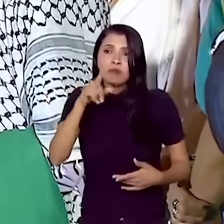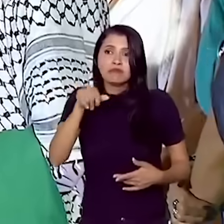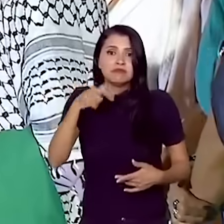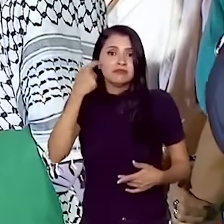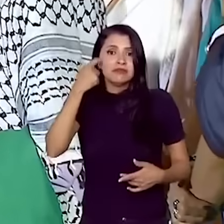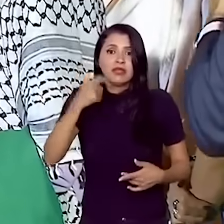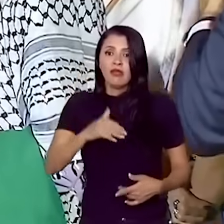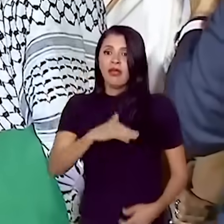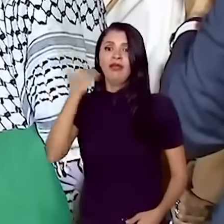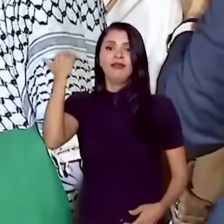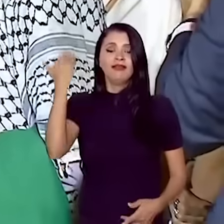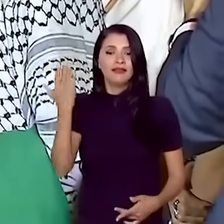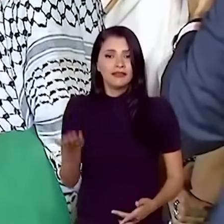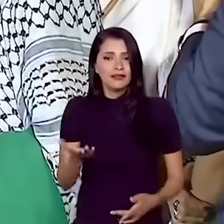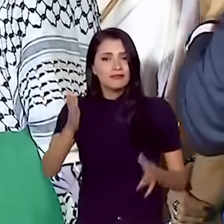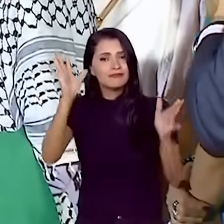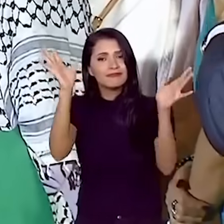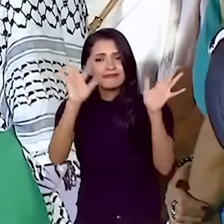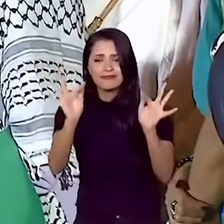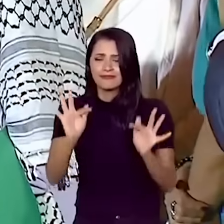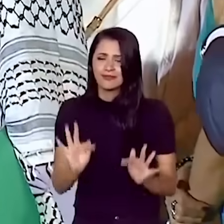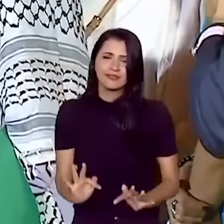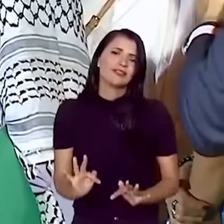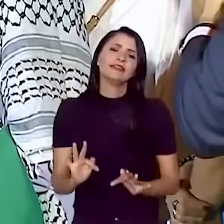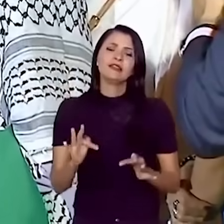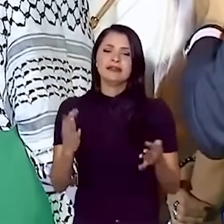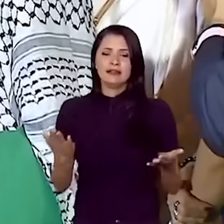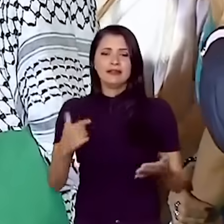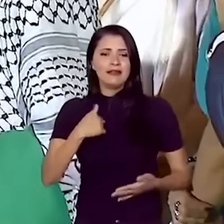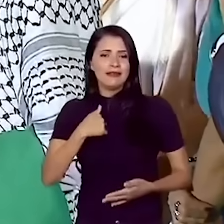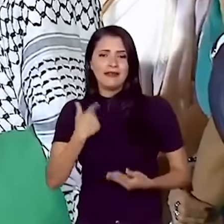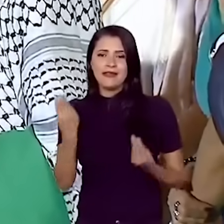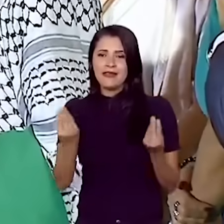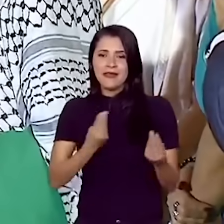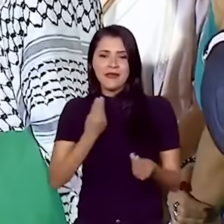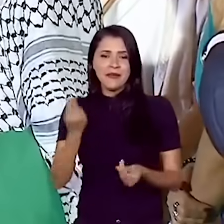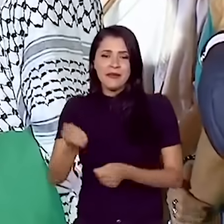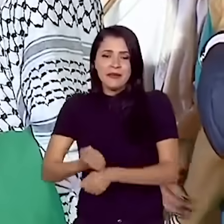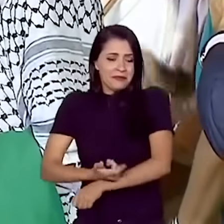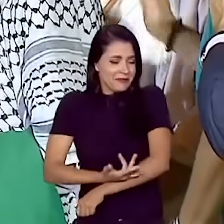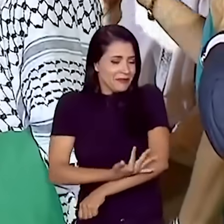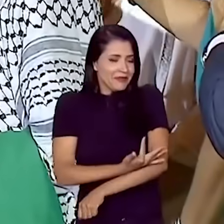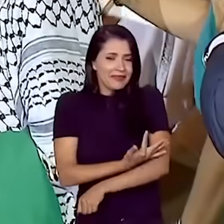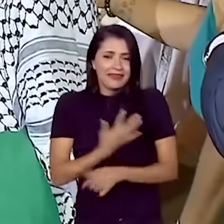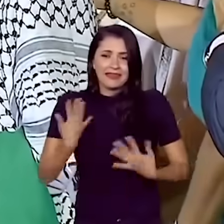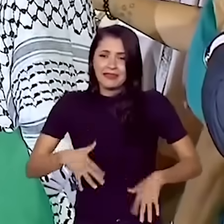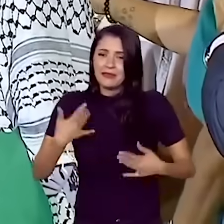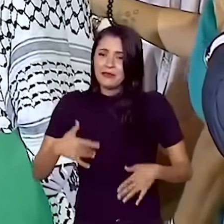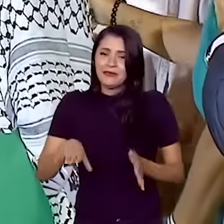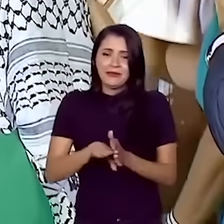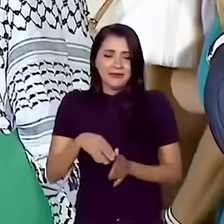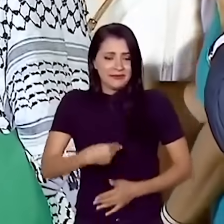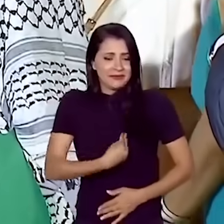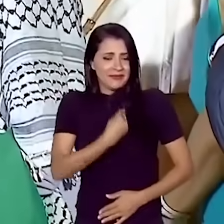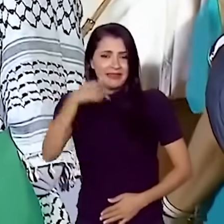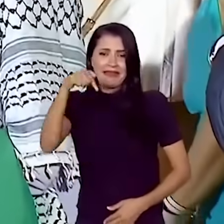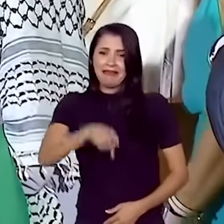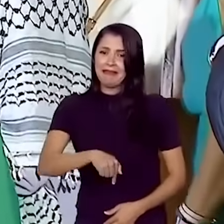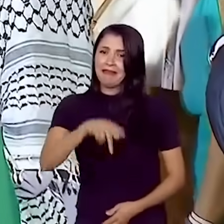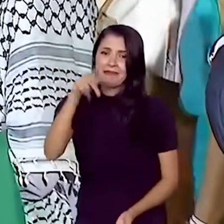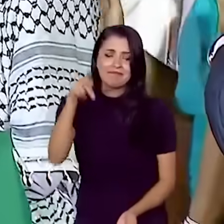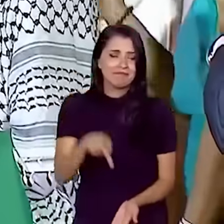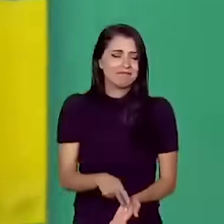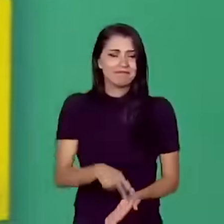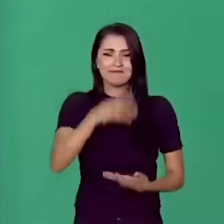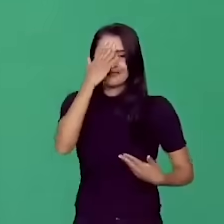morrer. Eu estou muito feliz, estou muito emocionada por estar aqui. De verdade,